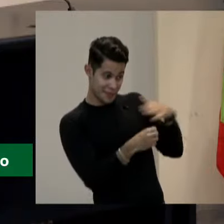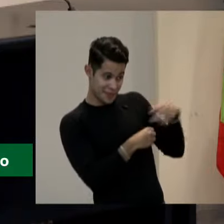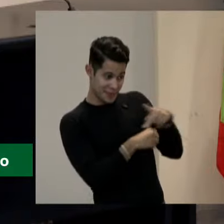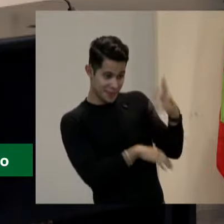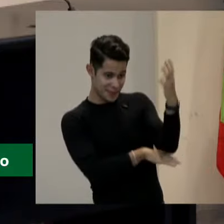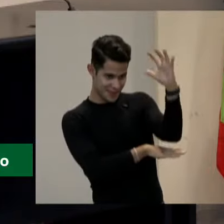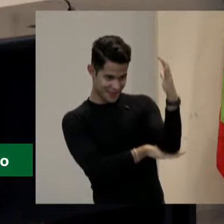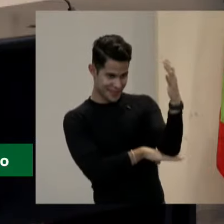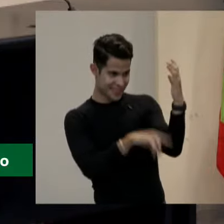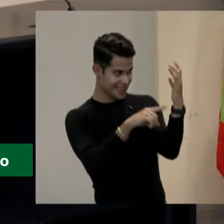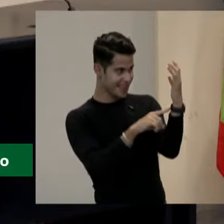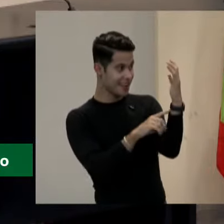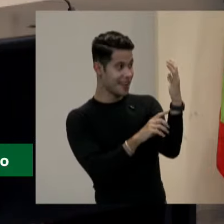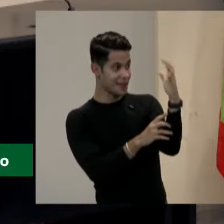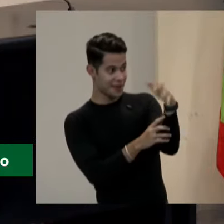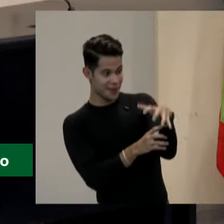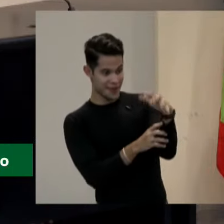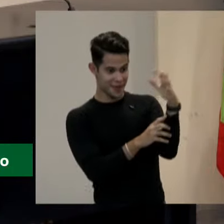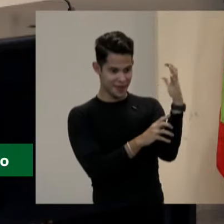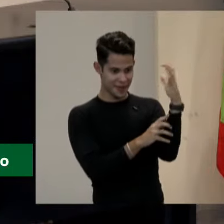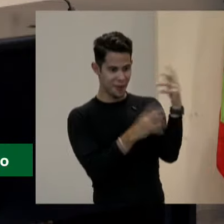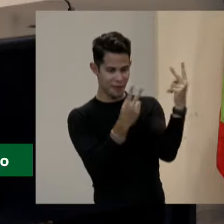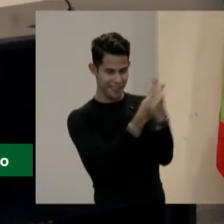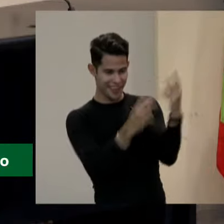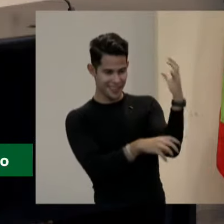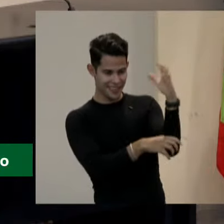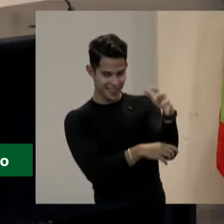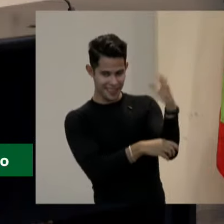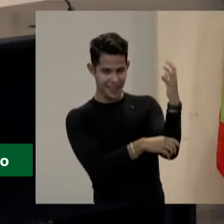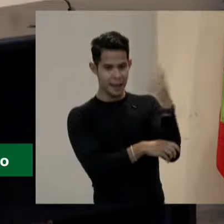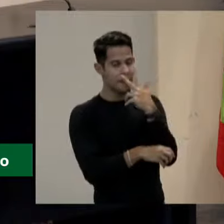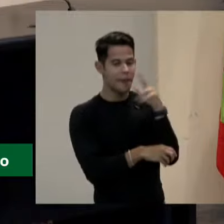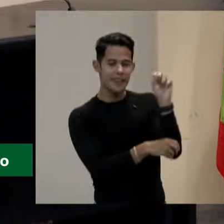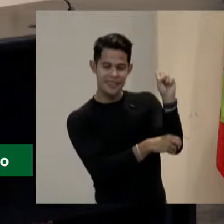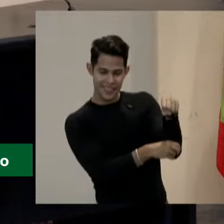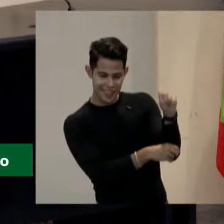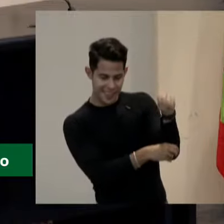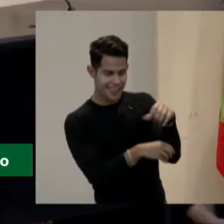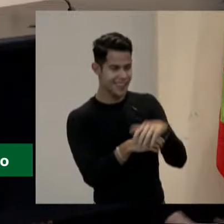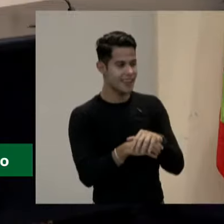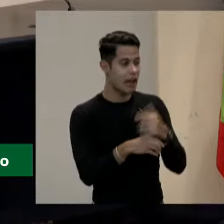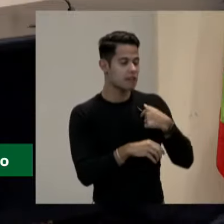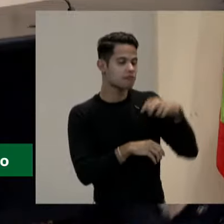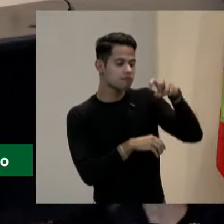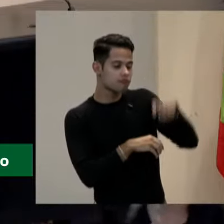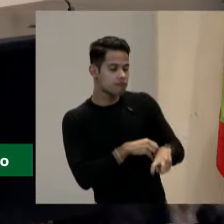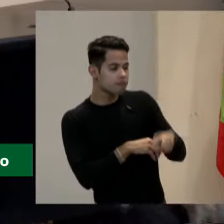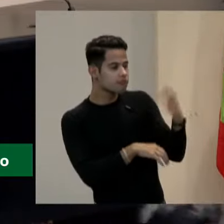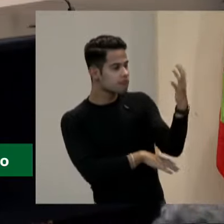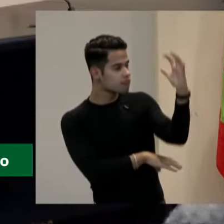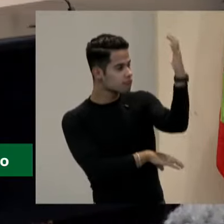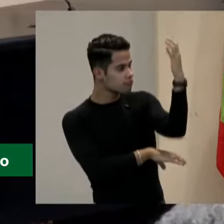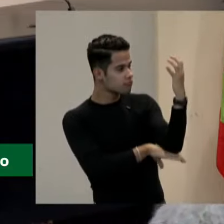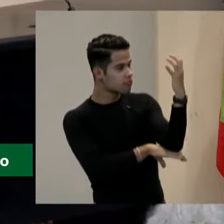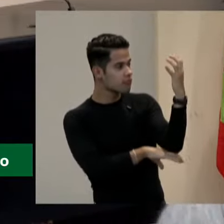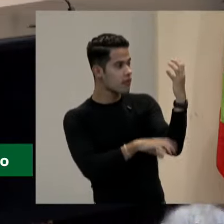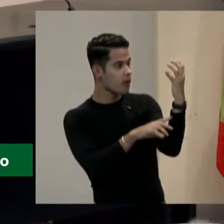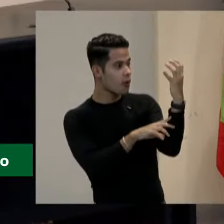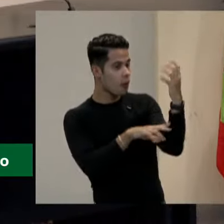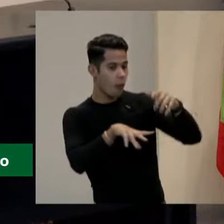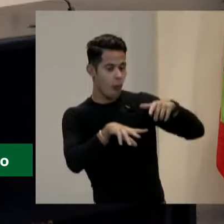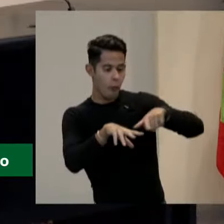ventou, balançou, e eu entendi que sim. Aí eu fui lá, peguei pau, peguei pedra, sentei, peguei um pezinho e uma madeirinha, coloquei no pé e comecei